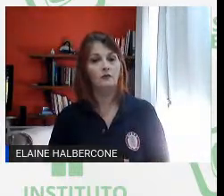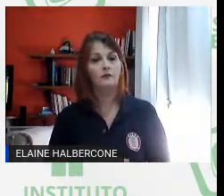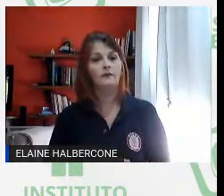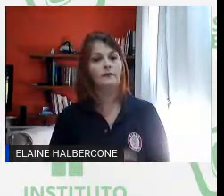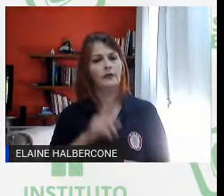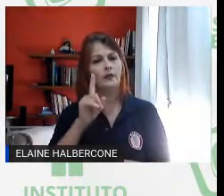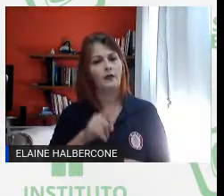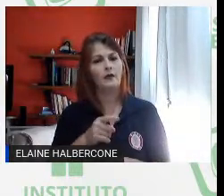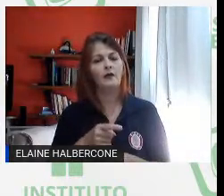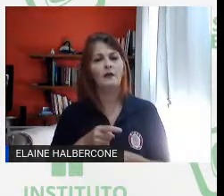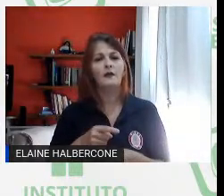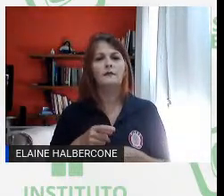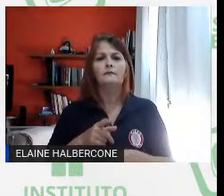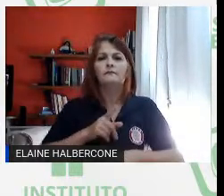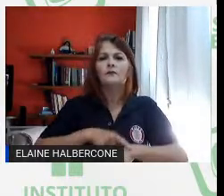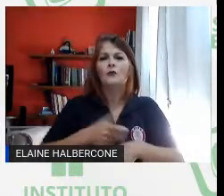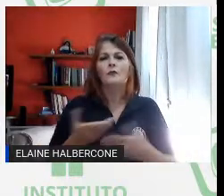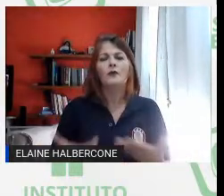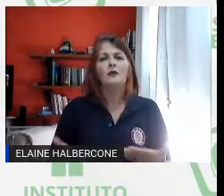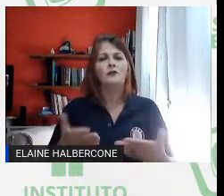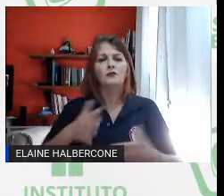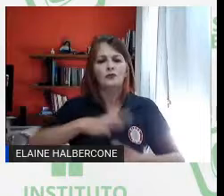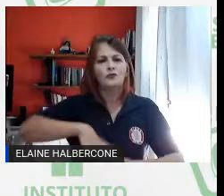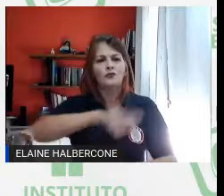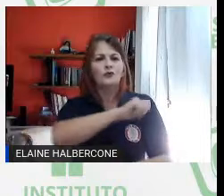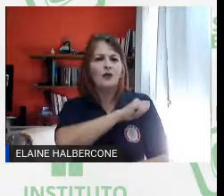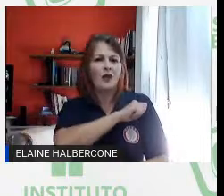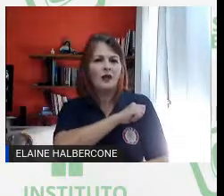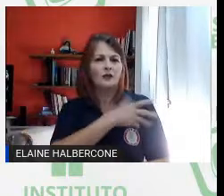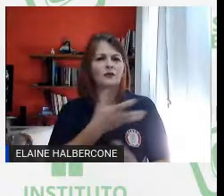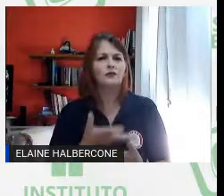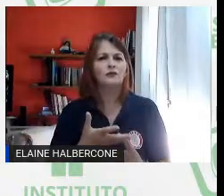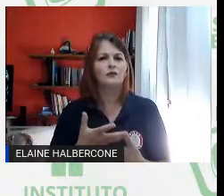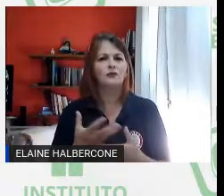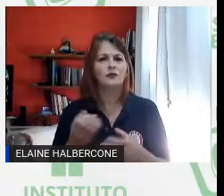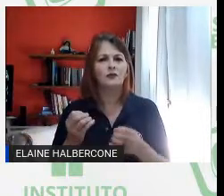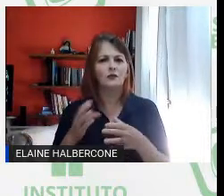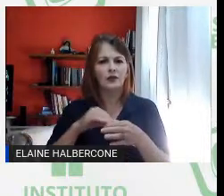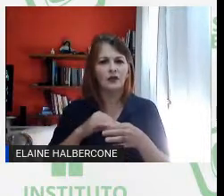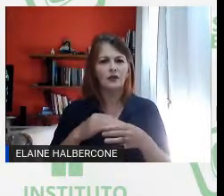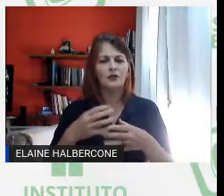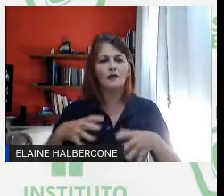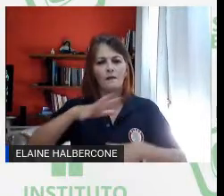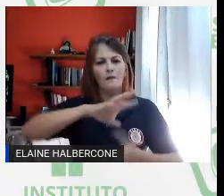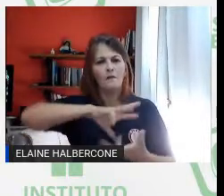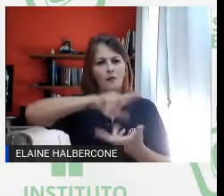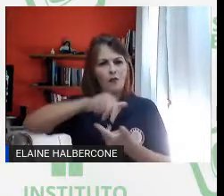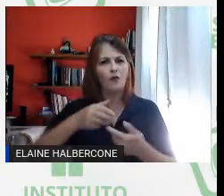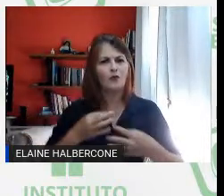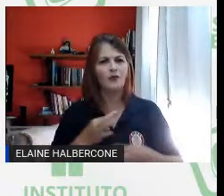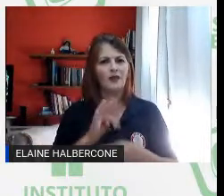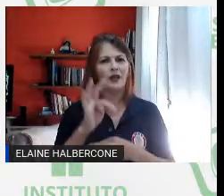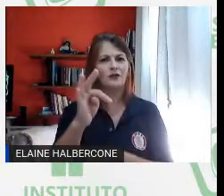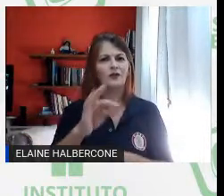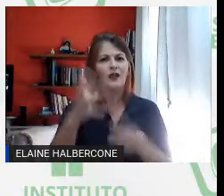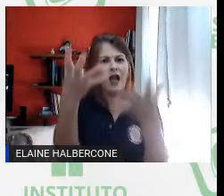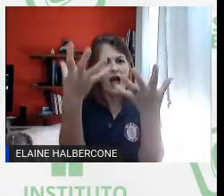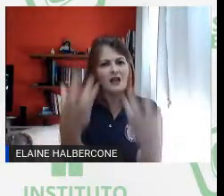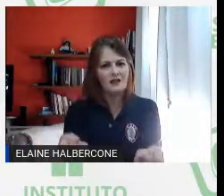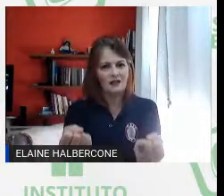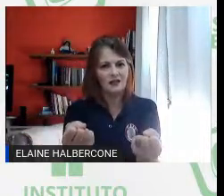um momento onde eles também, já que eles fazem parte desse mundo tecnológico, é um momento de adesão deles